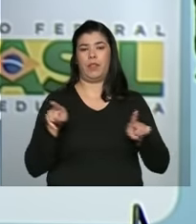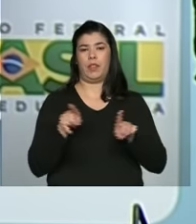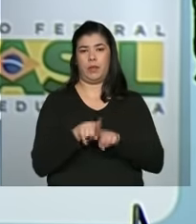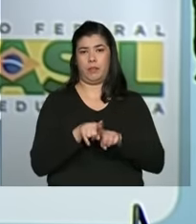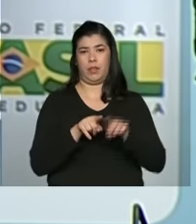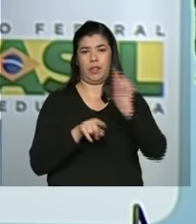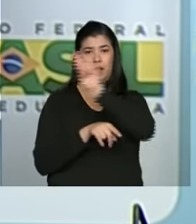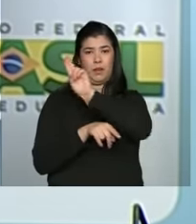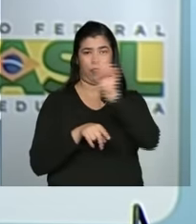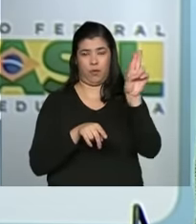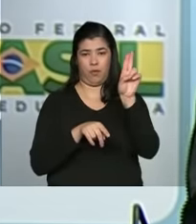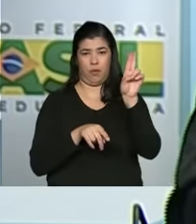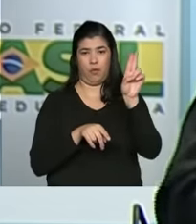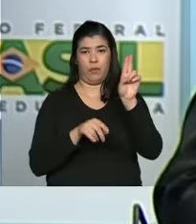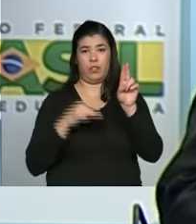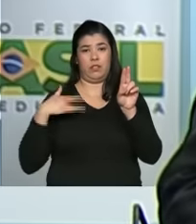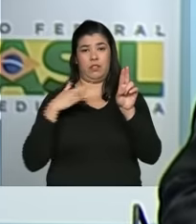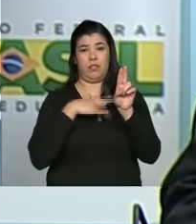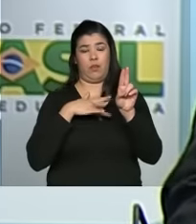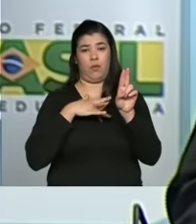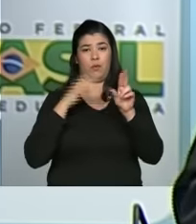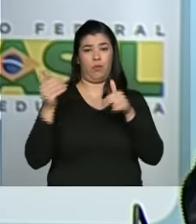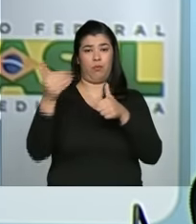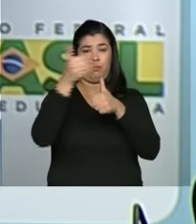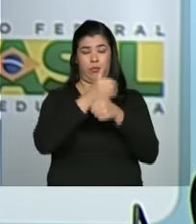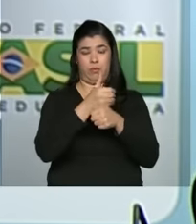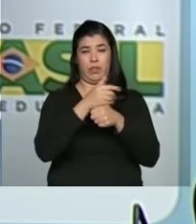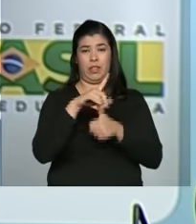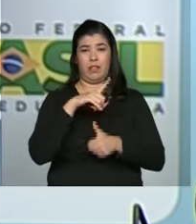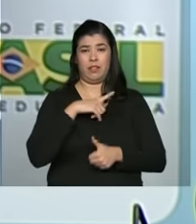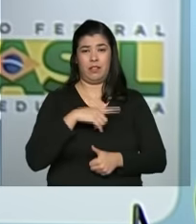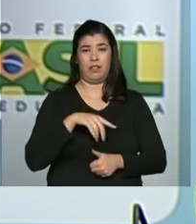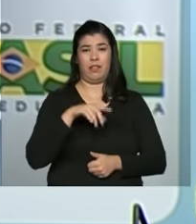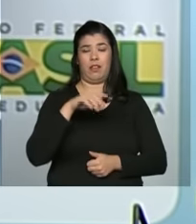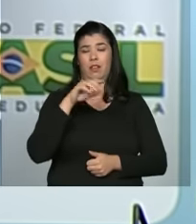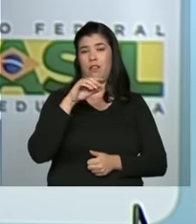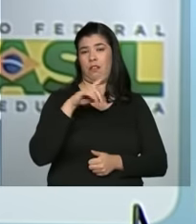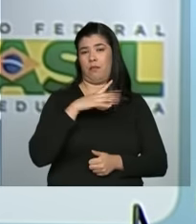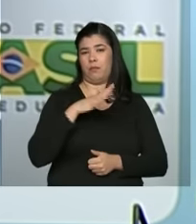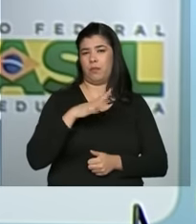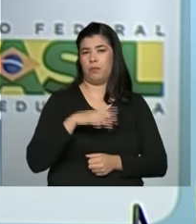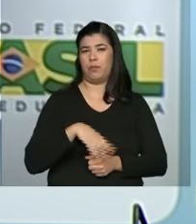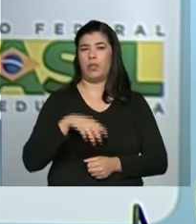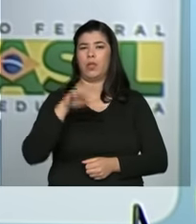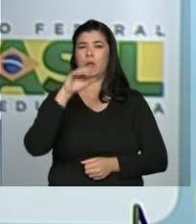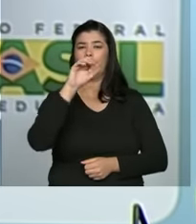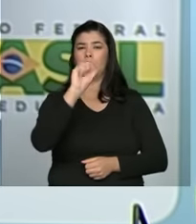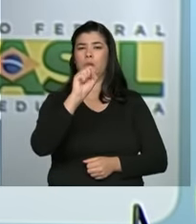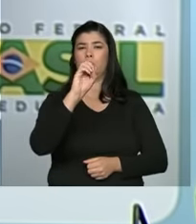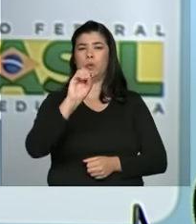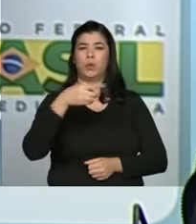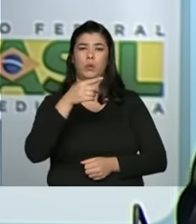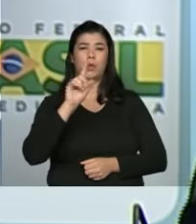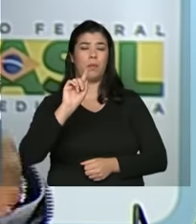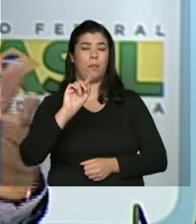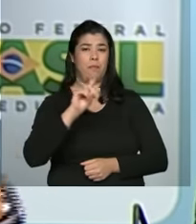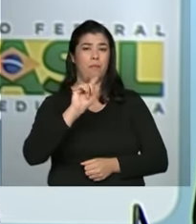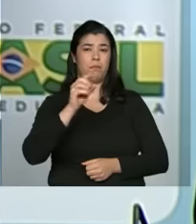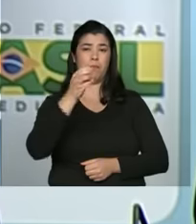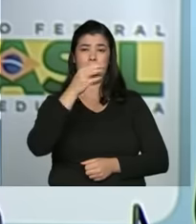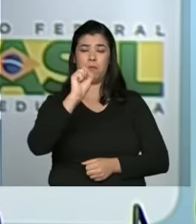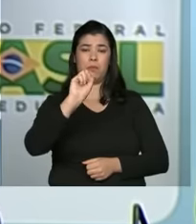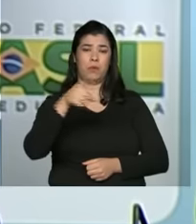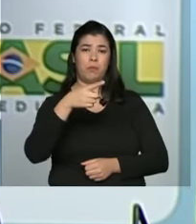suplementar conta com mais de 80.000 produtos registrados na sua tabela e a revista simpo que é muito